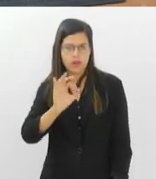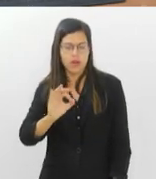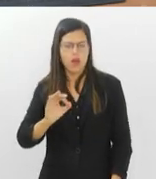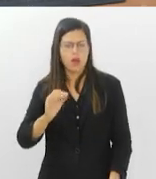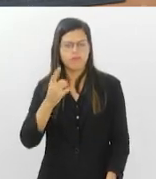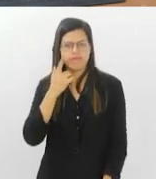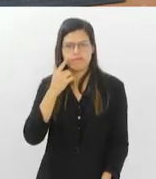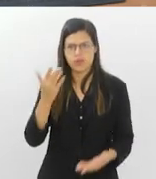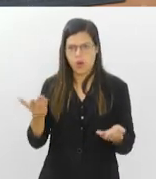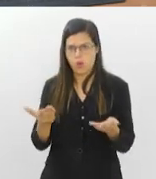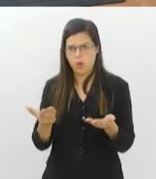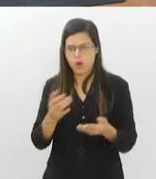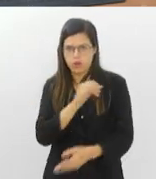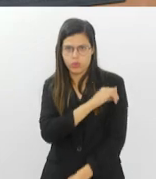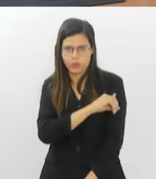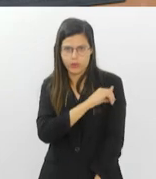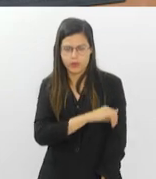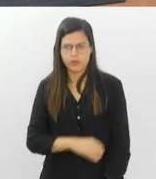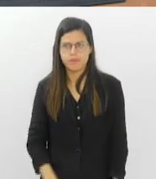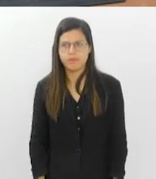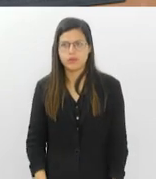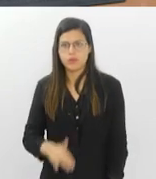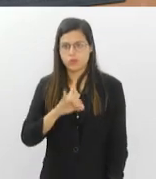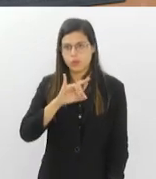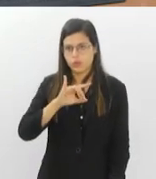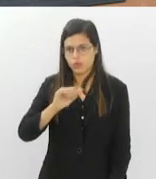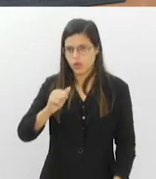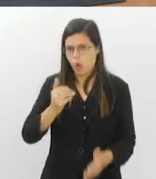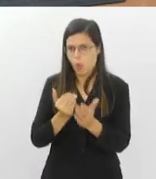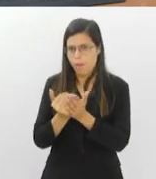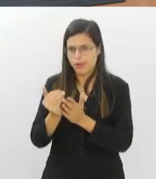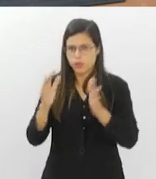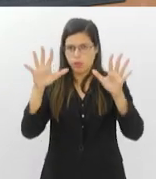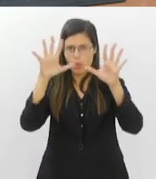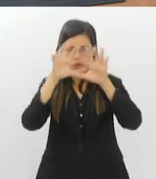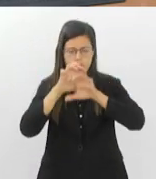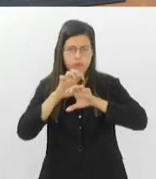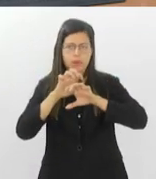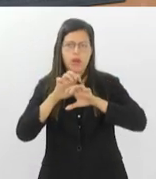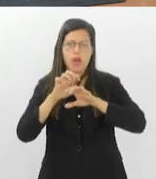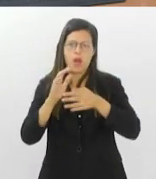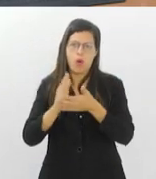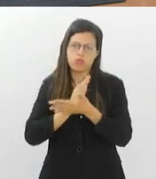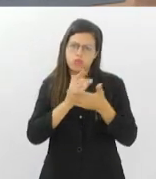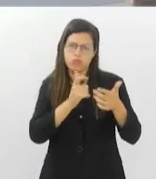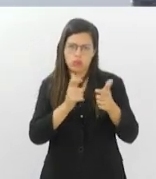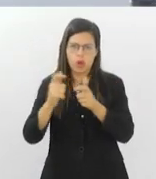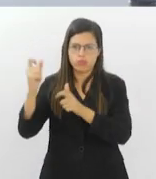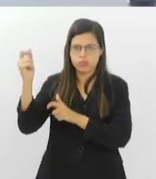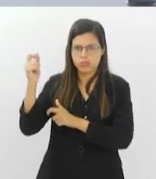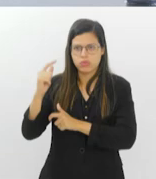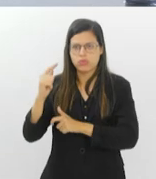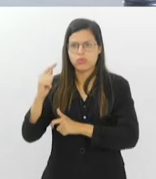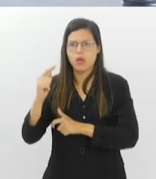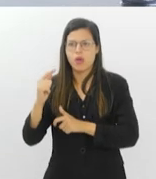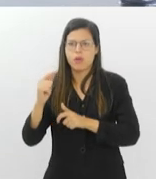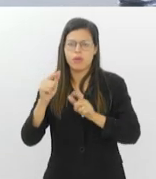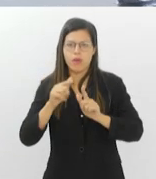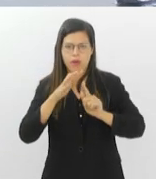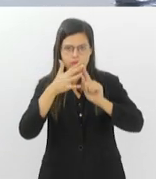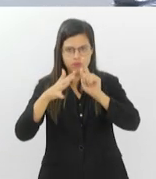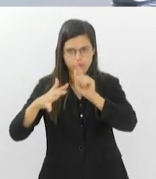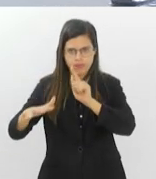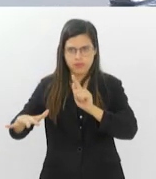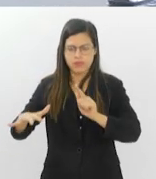aqui no Rio. O dia amanheceu nublado, em algumas regiões o sol apareceu. Agora você vê aí a Baía de Guanabara